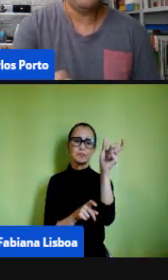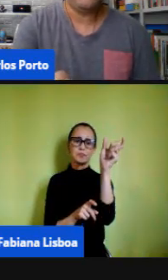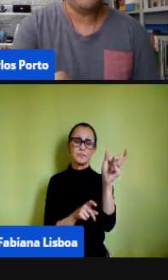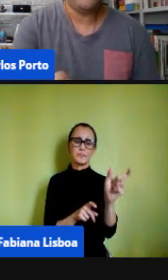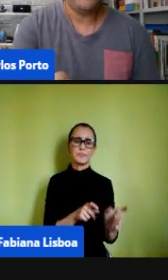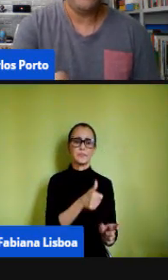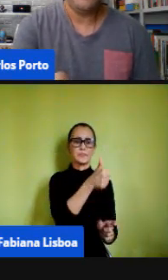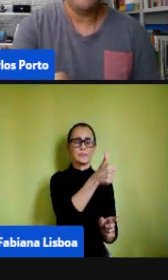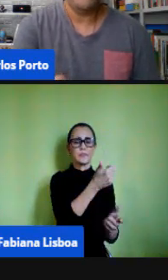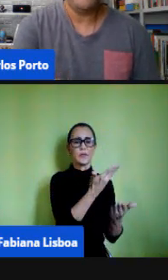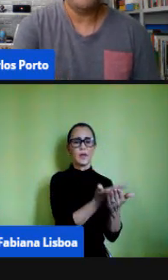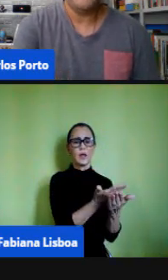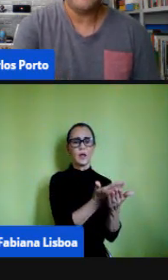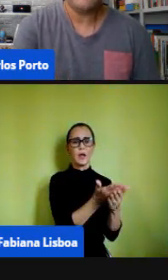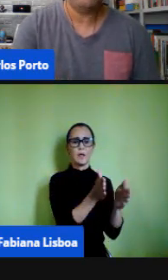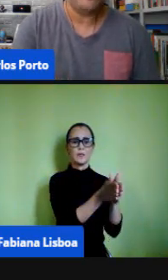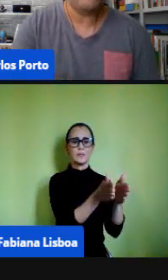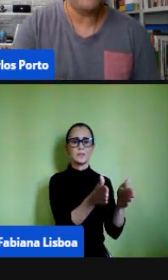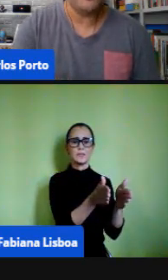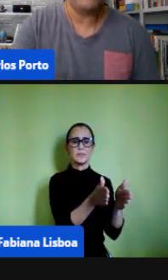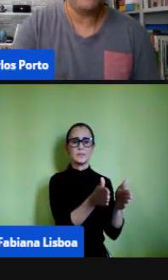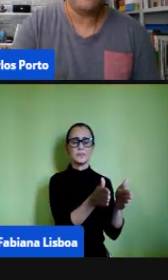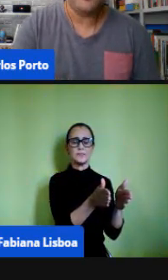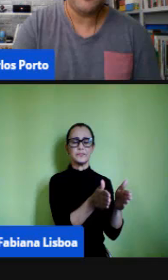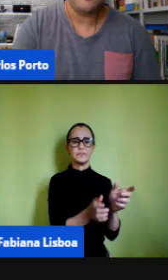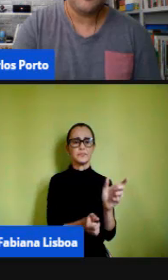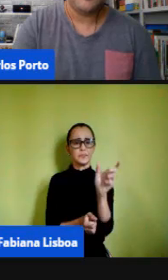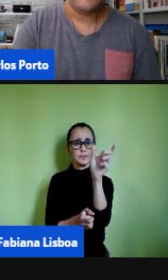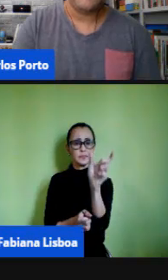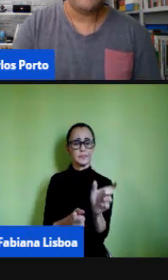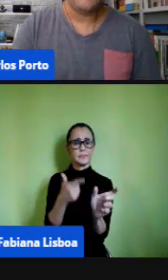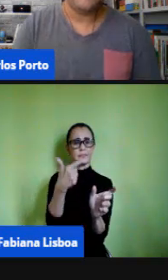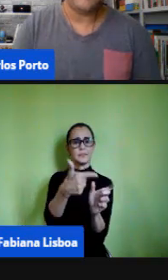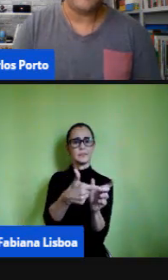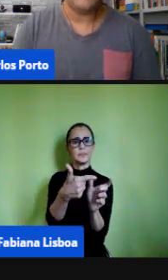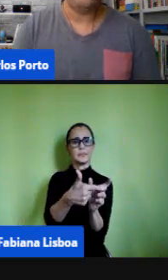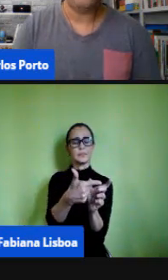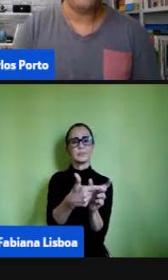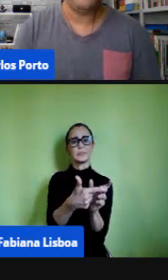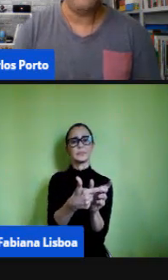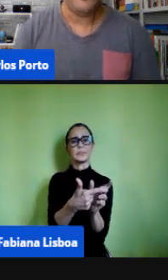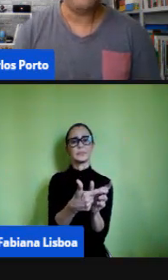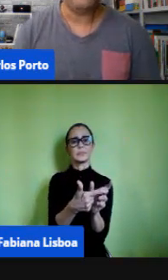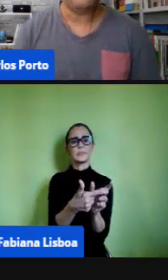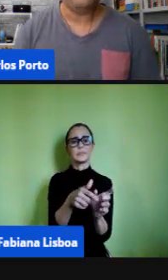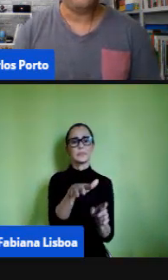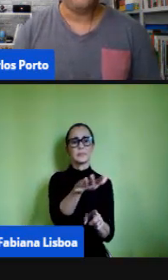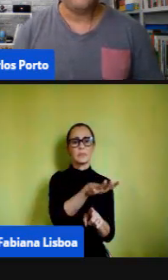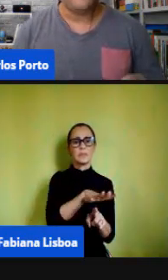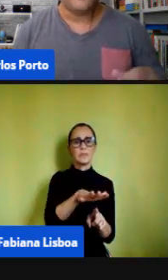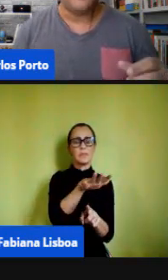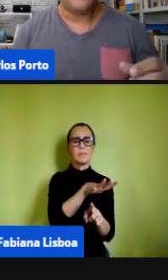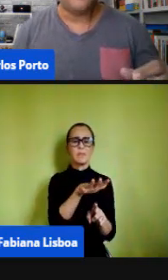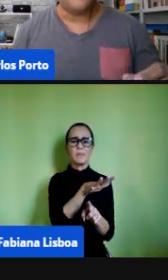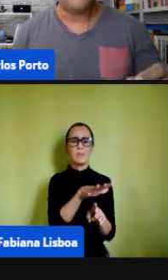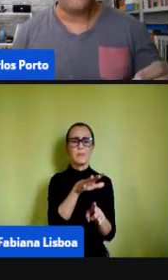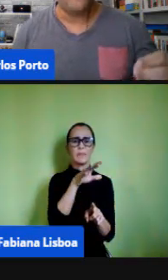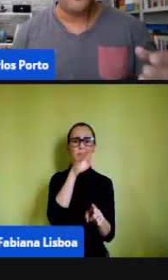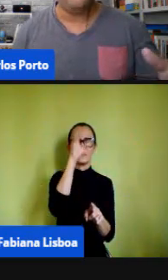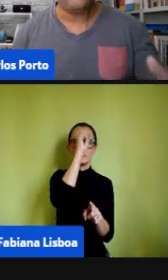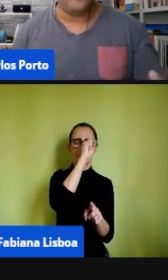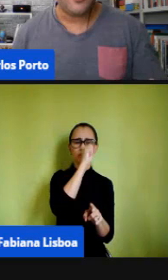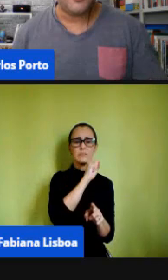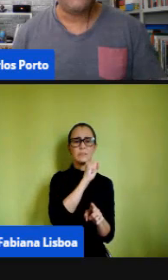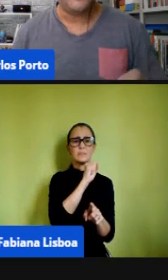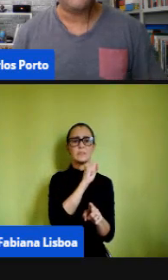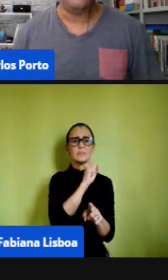período. No segundo, a unidade, o que nós poderíamos dizer é a área de conhecimento, o